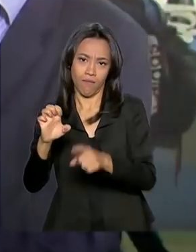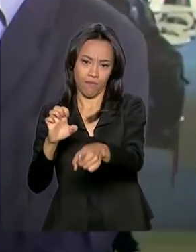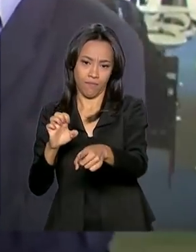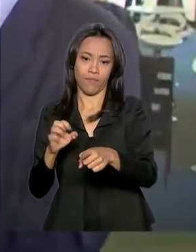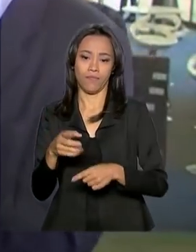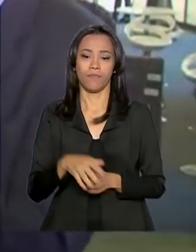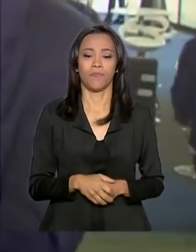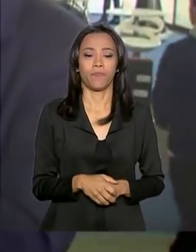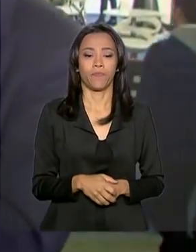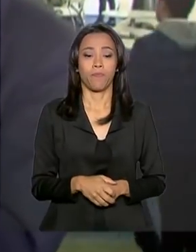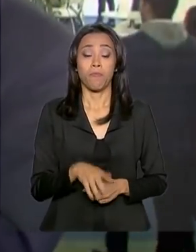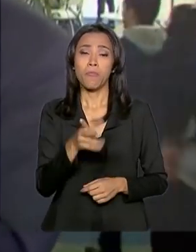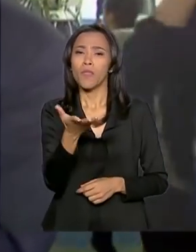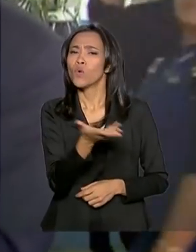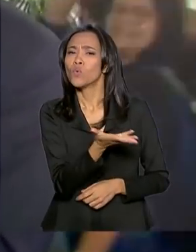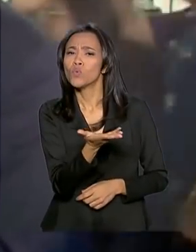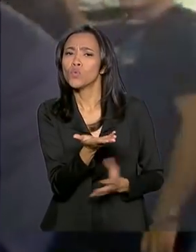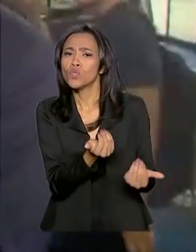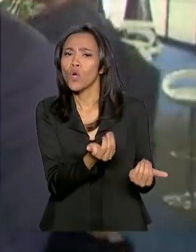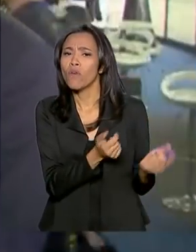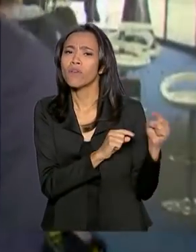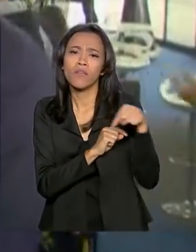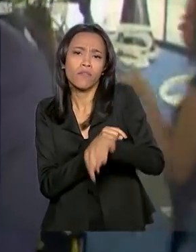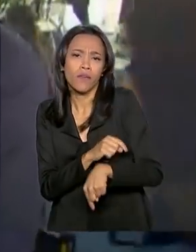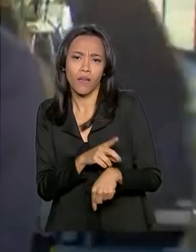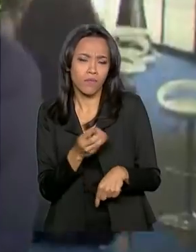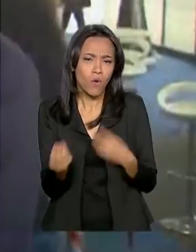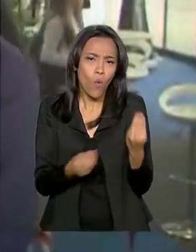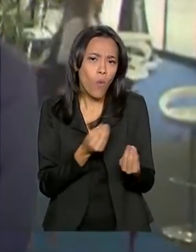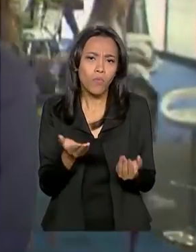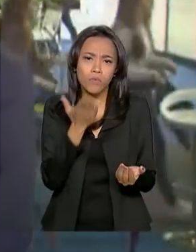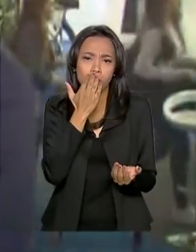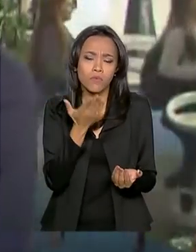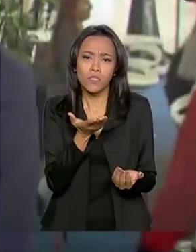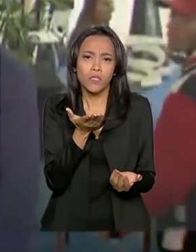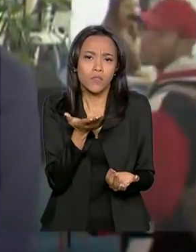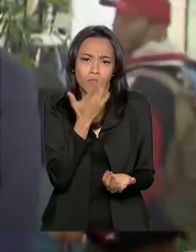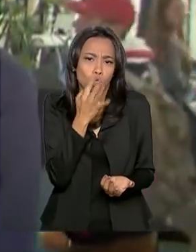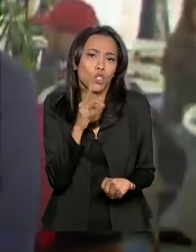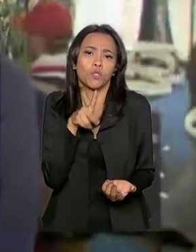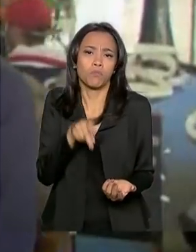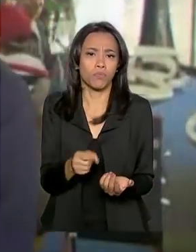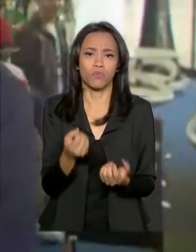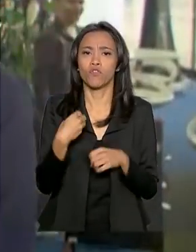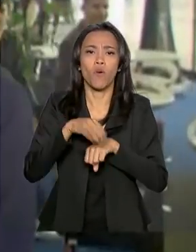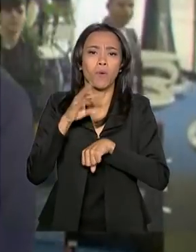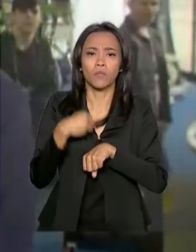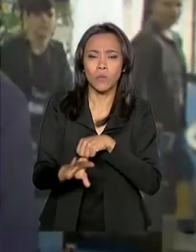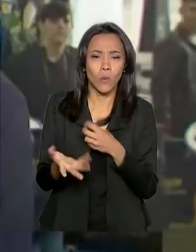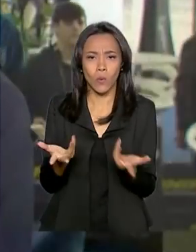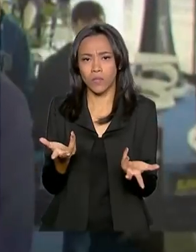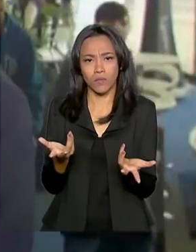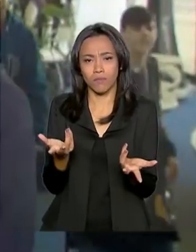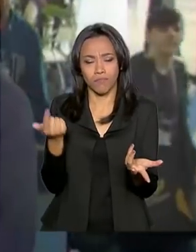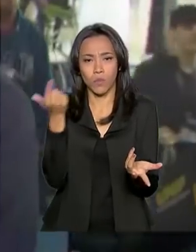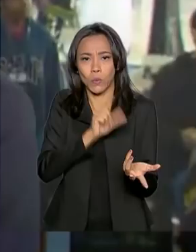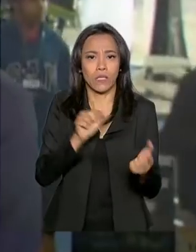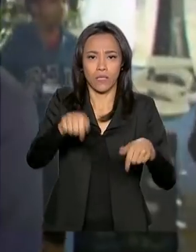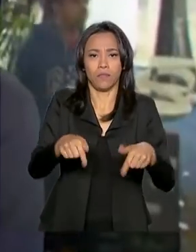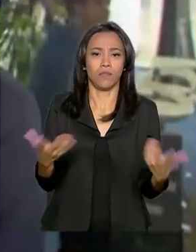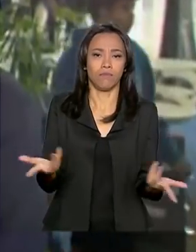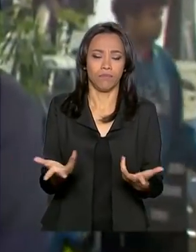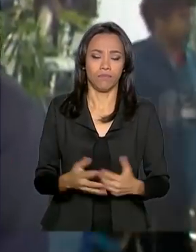para você. O jovem que vier para cá pode obter que tipo de informações, o que ele pode ganhar para a sua vida